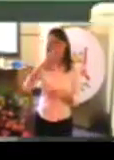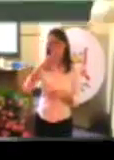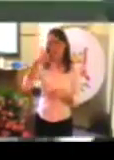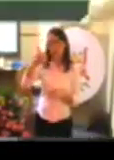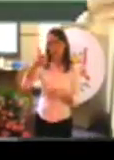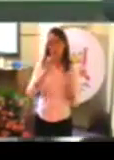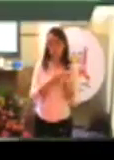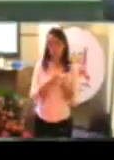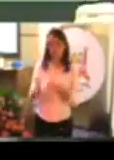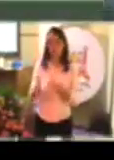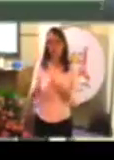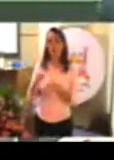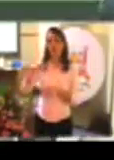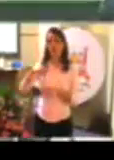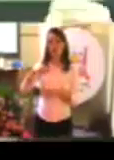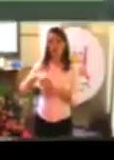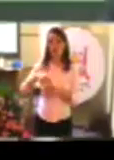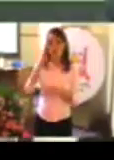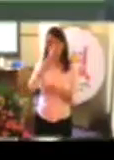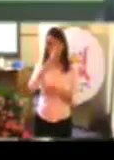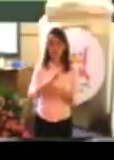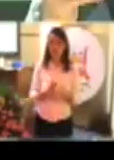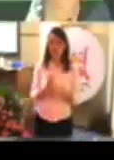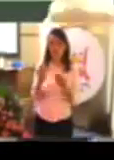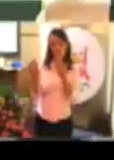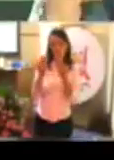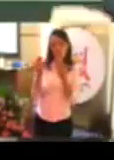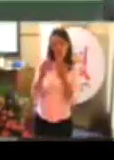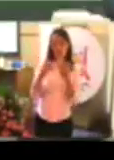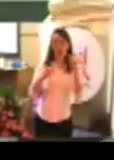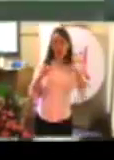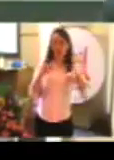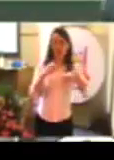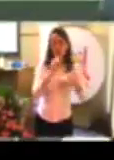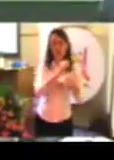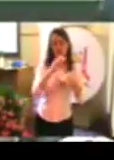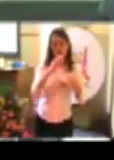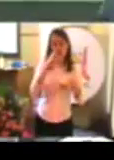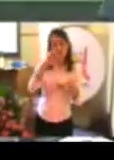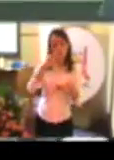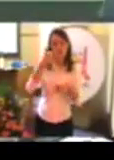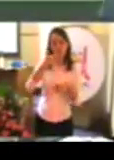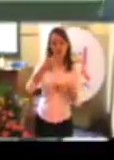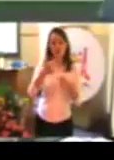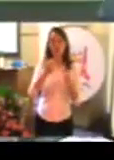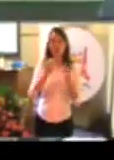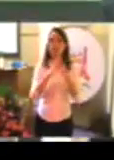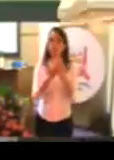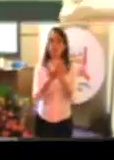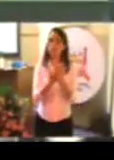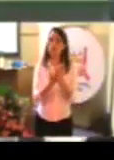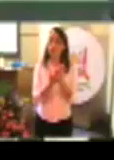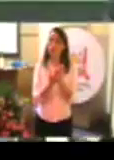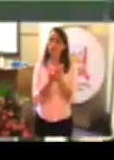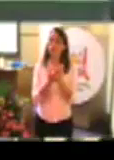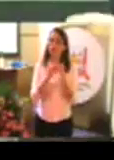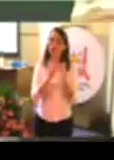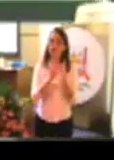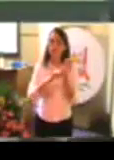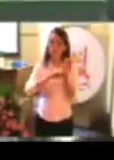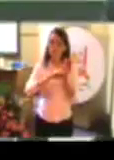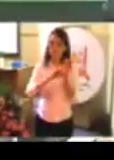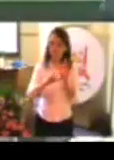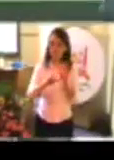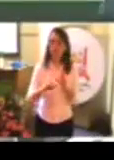melhor estruturada hoje no Brasil. Eu não tenho o menor receio de afirmar isso em público. É uma escola